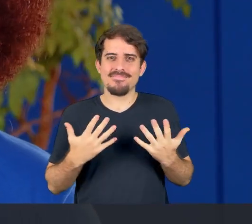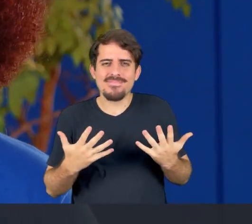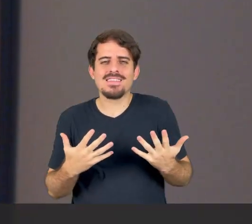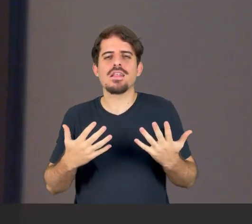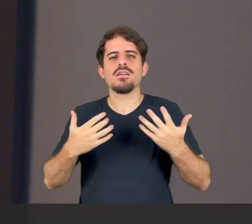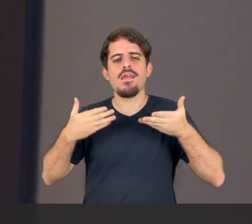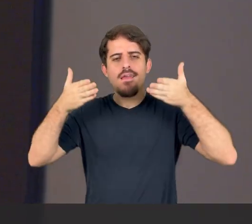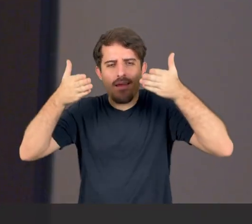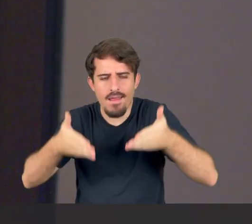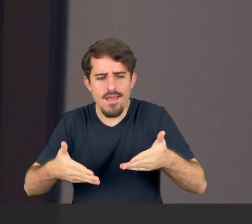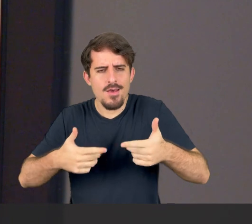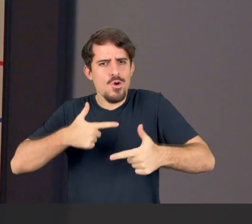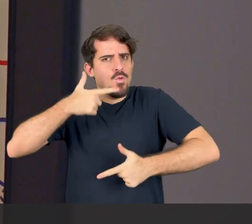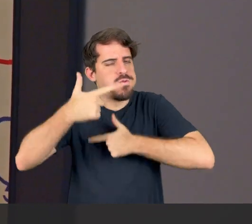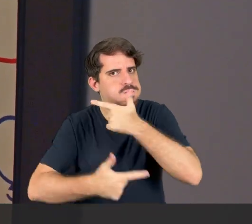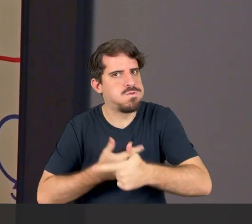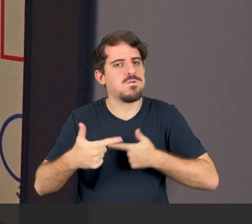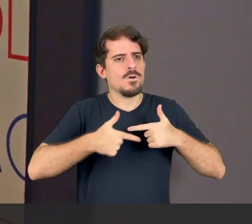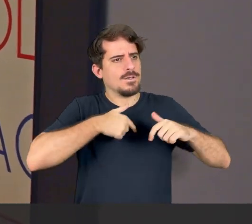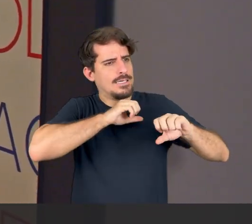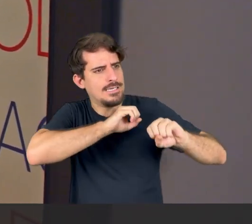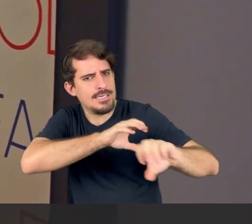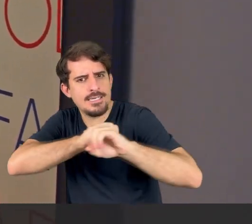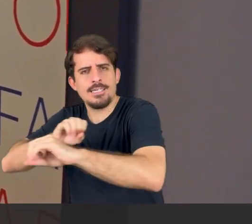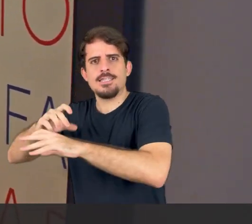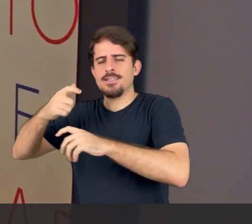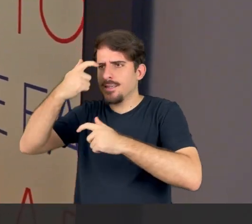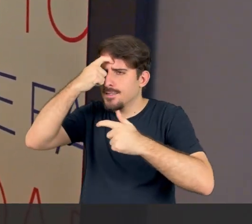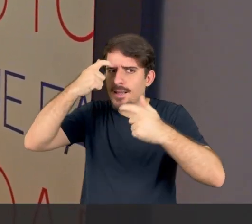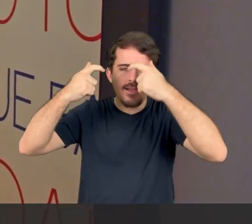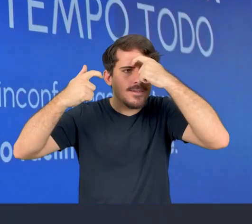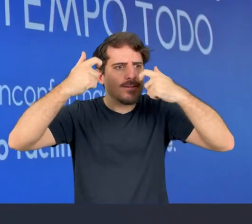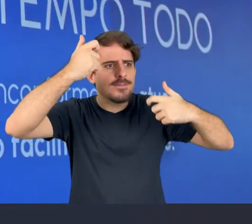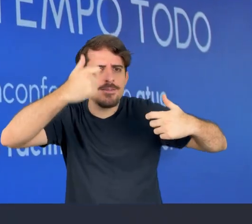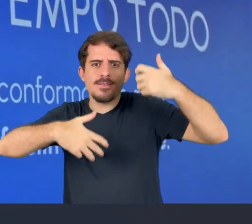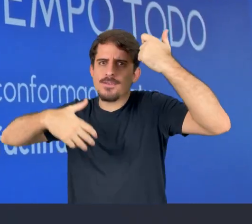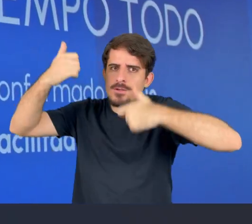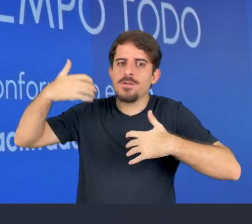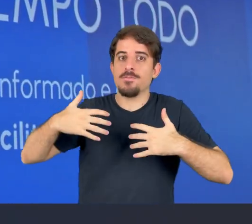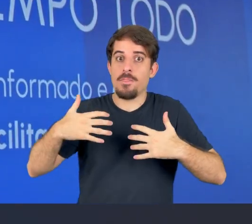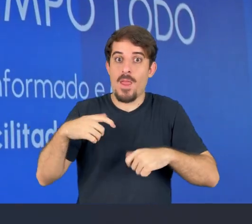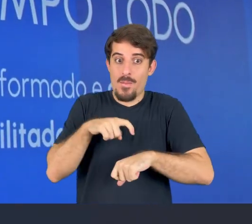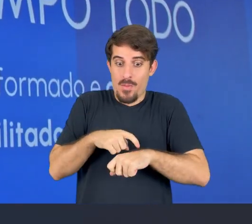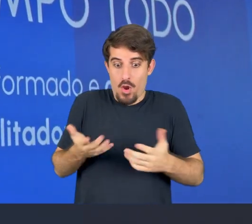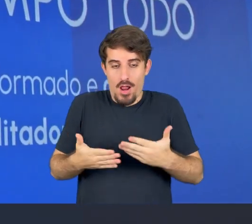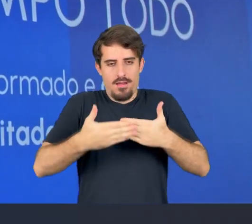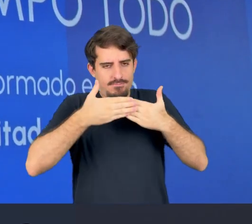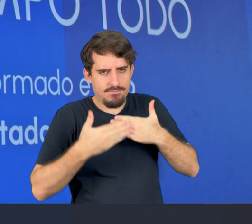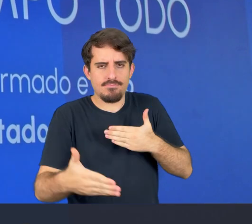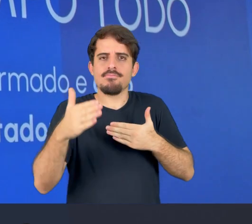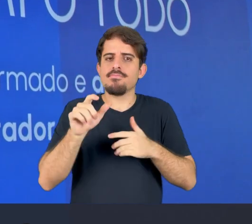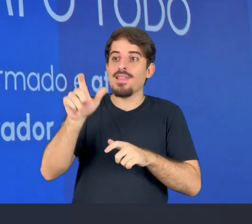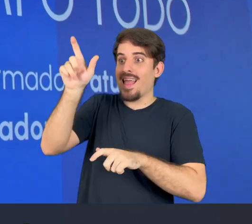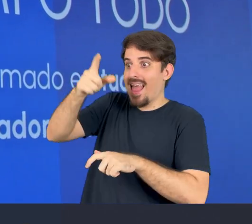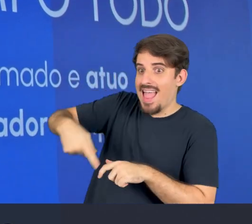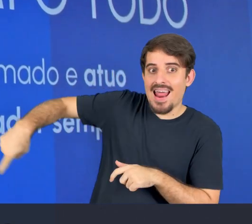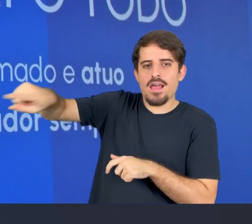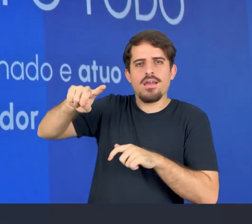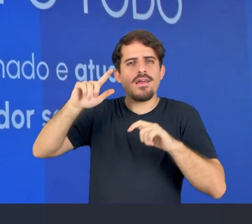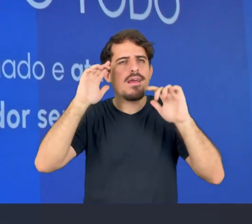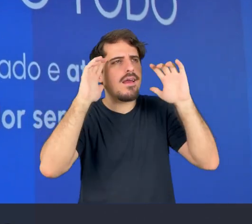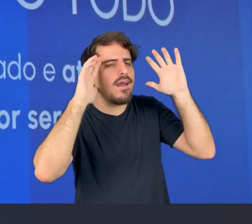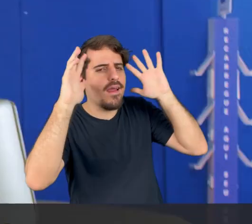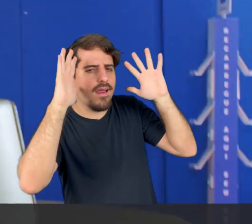fazer, né? Então a gente vem trabalhando muito letramento, sensibilizações, que a partir do momento que a gente